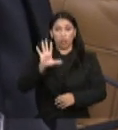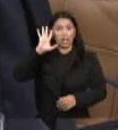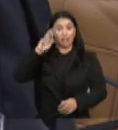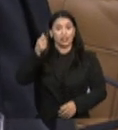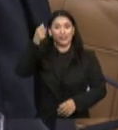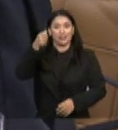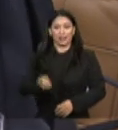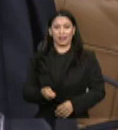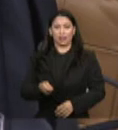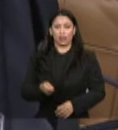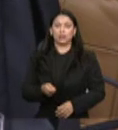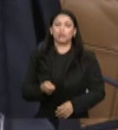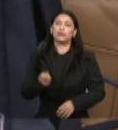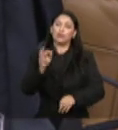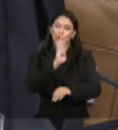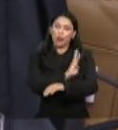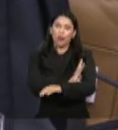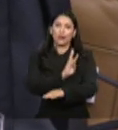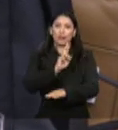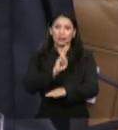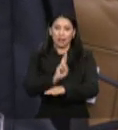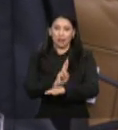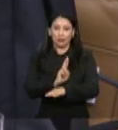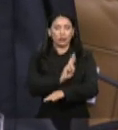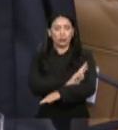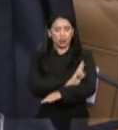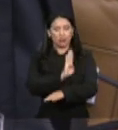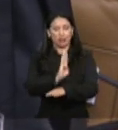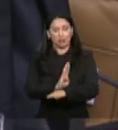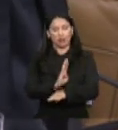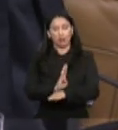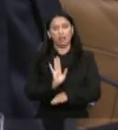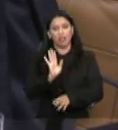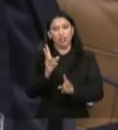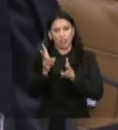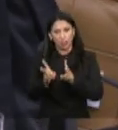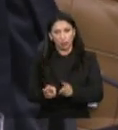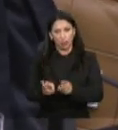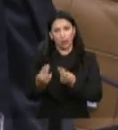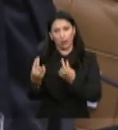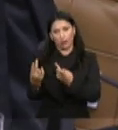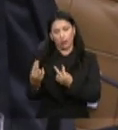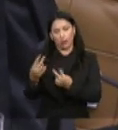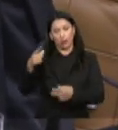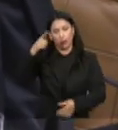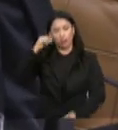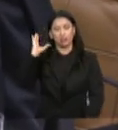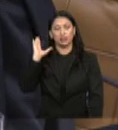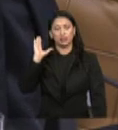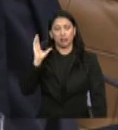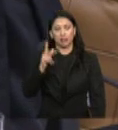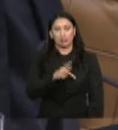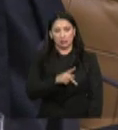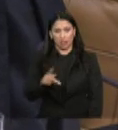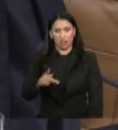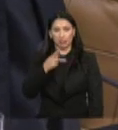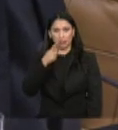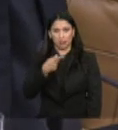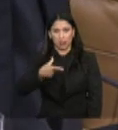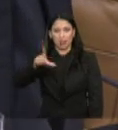sentenças disse Rui citado por vossa excelência a história da instituição que